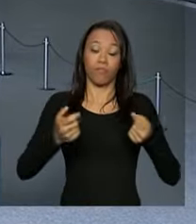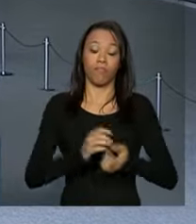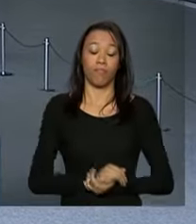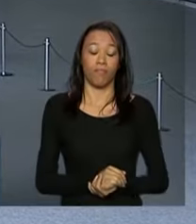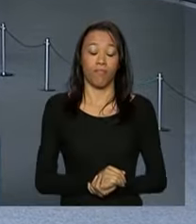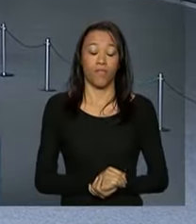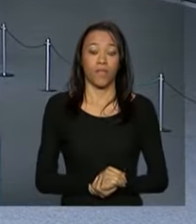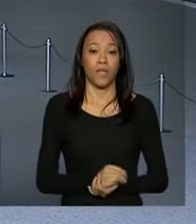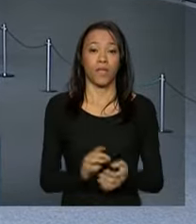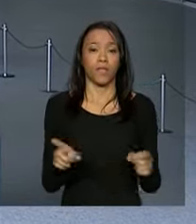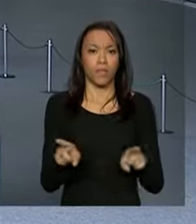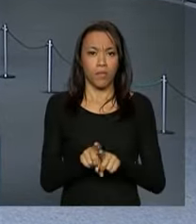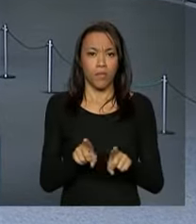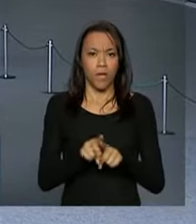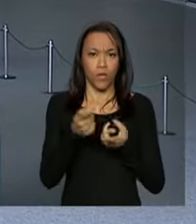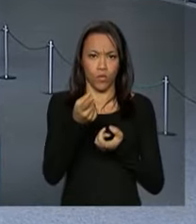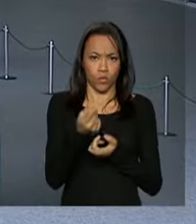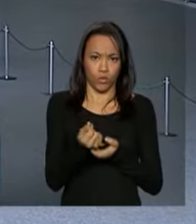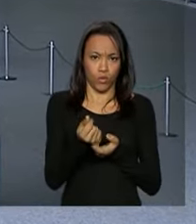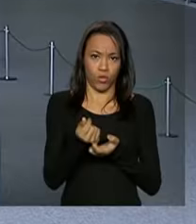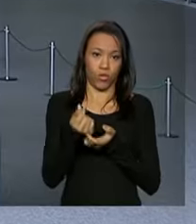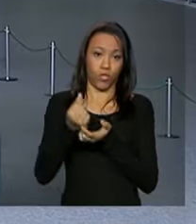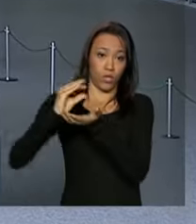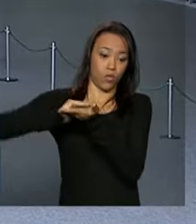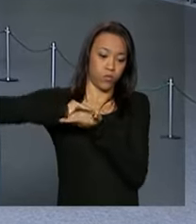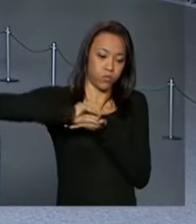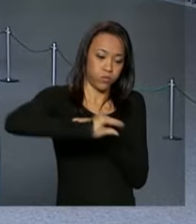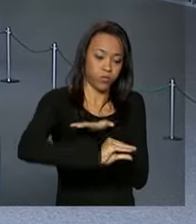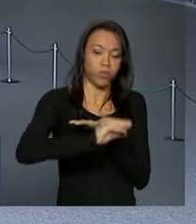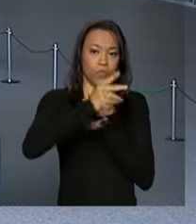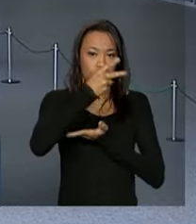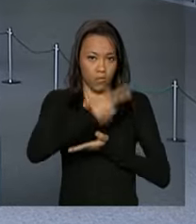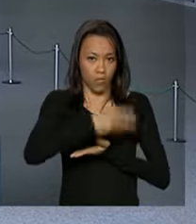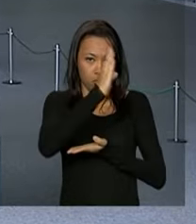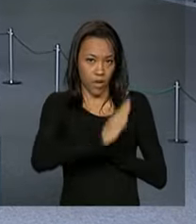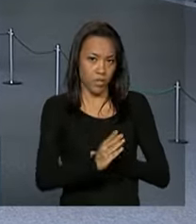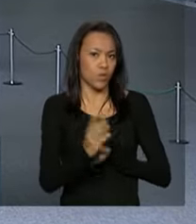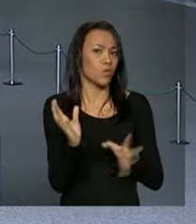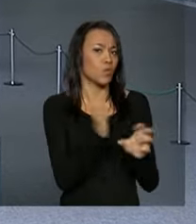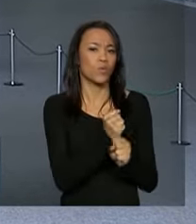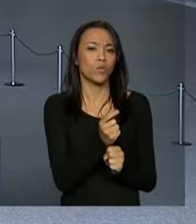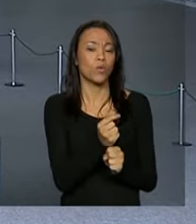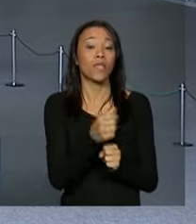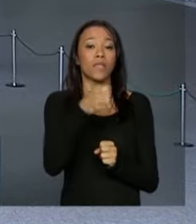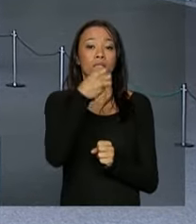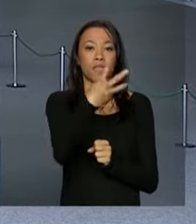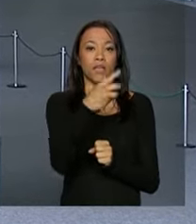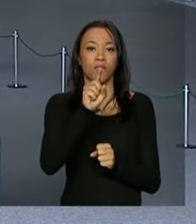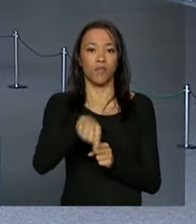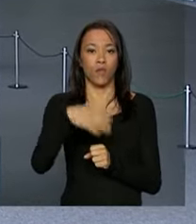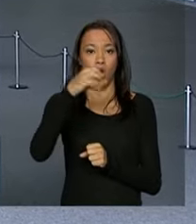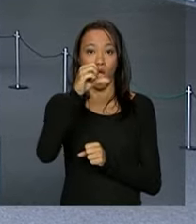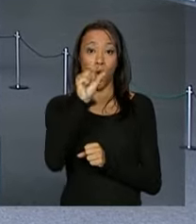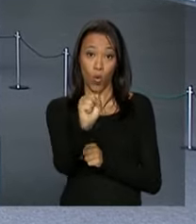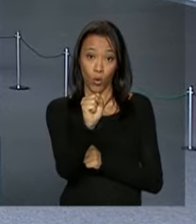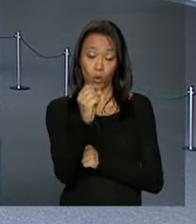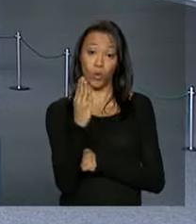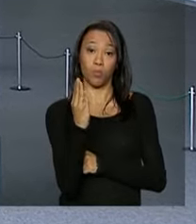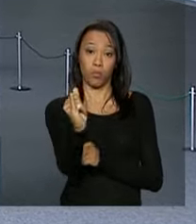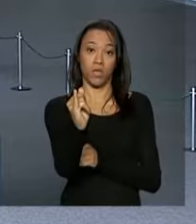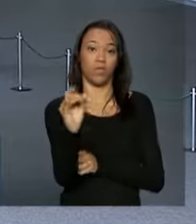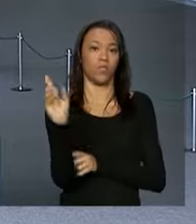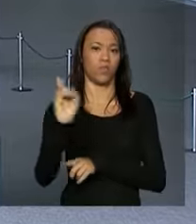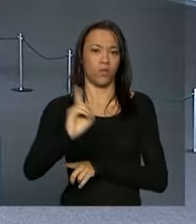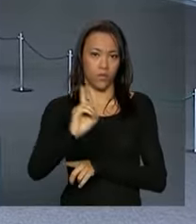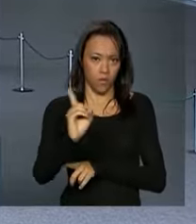O estoque de investimentos coreanos no país é estimado em 3,8 bilhões de dólares,